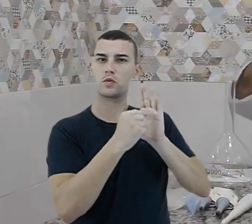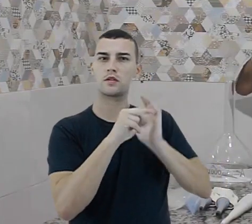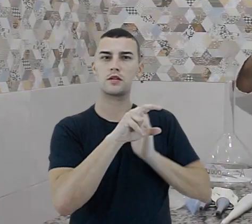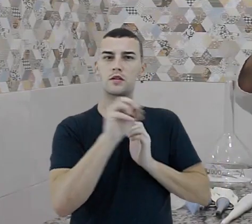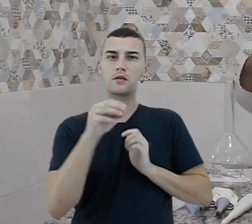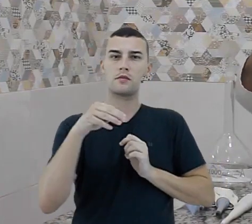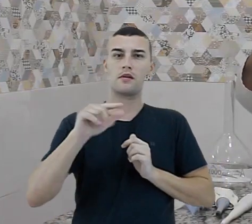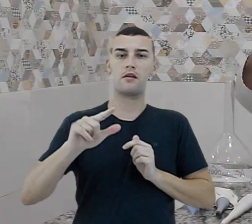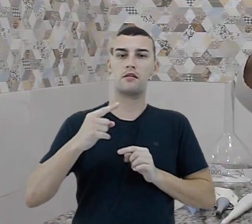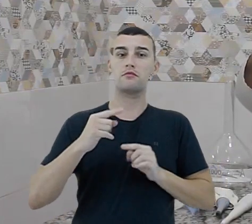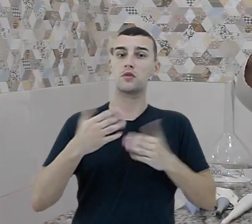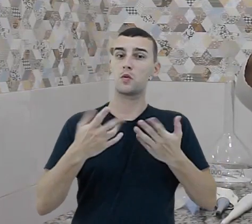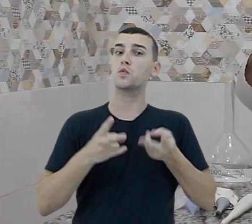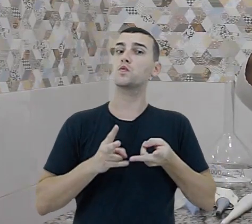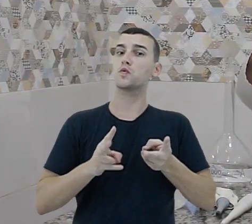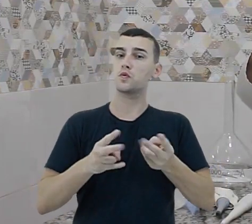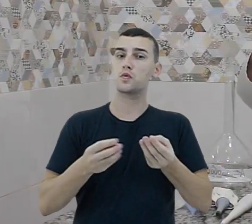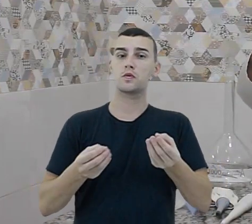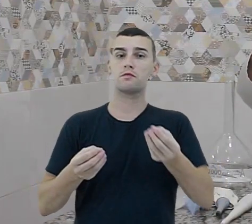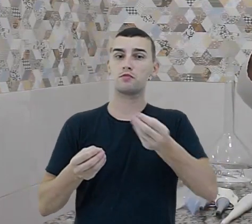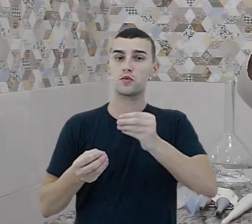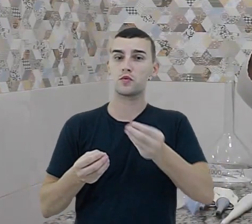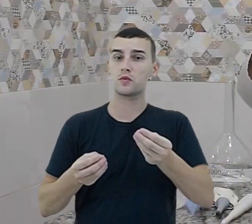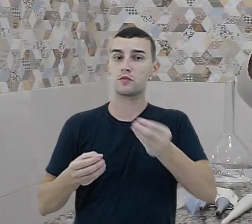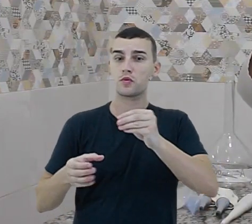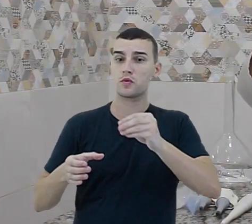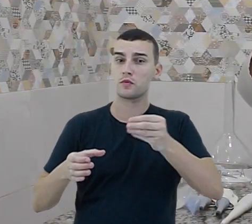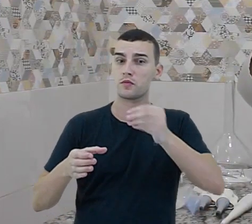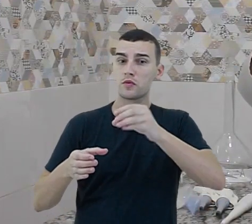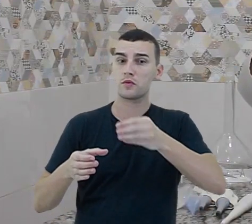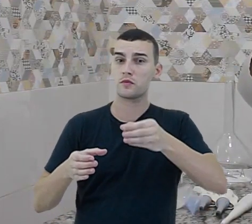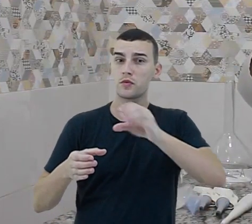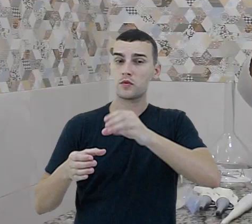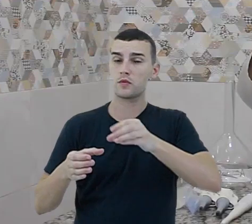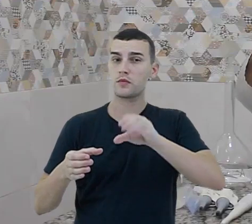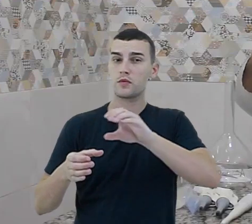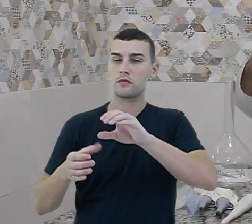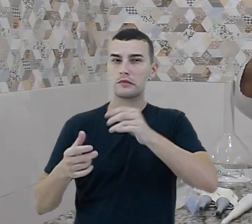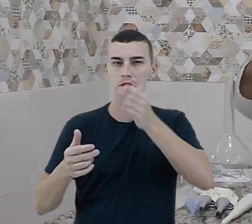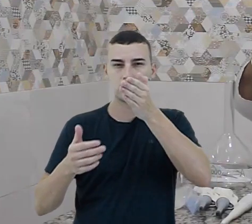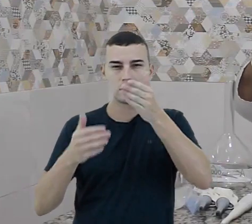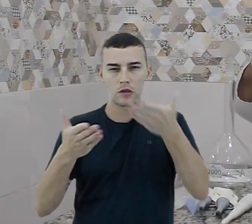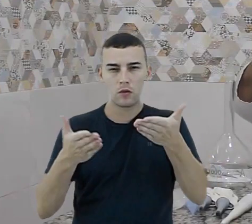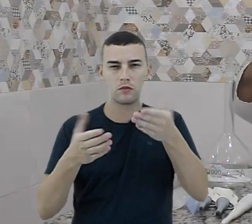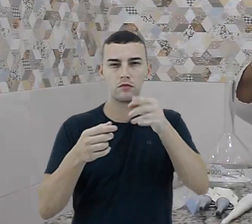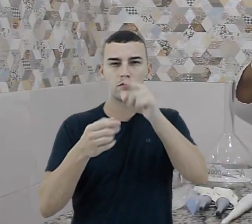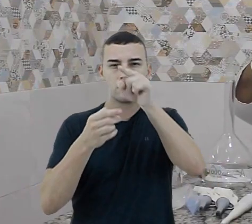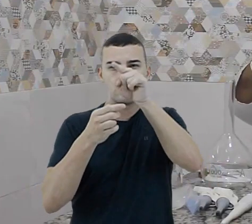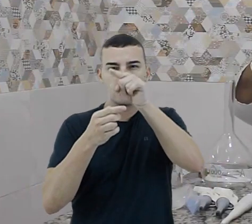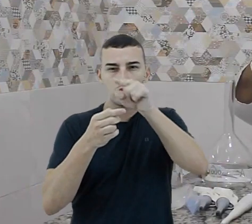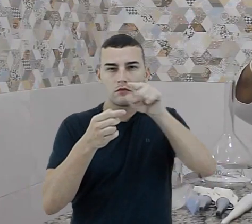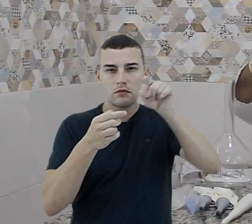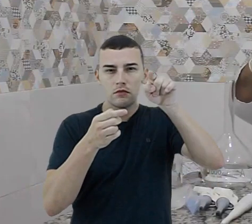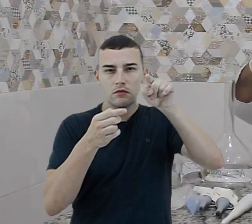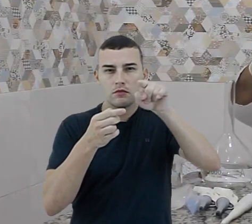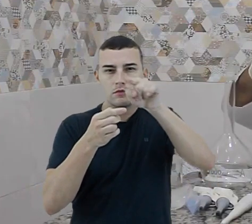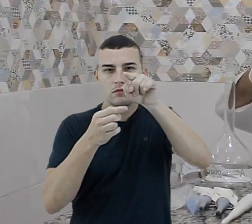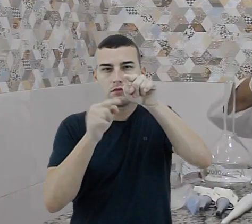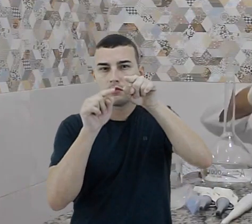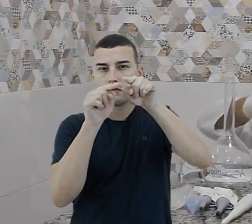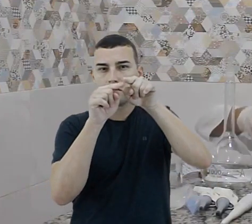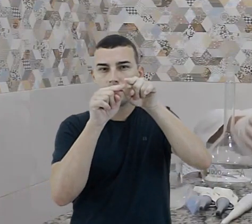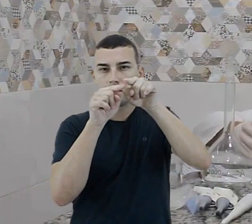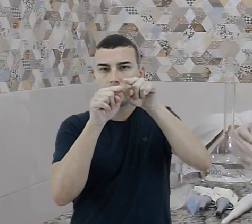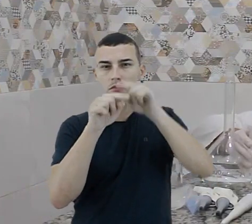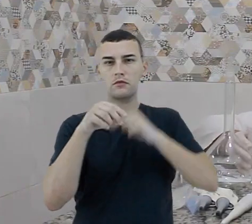marca e vou continuar adicionando. E agora eu vejo que o menisco ele